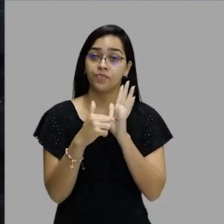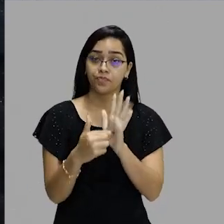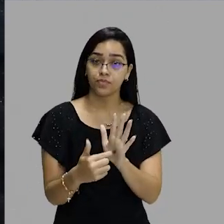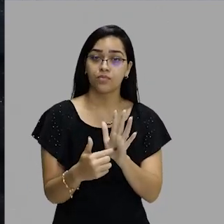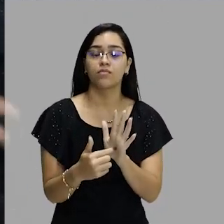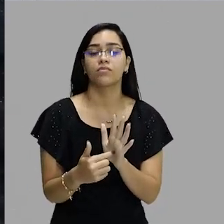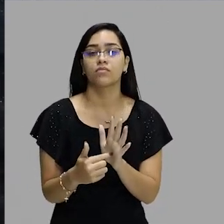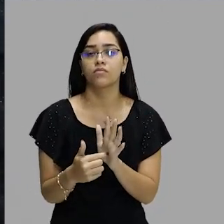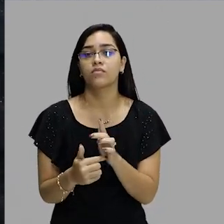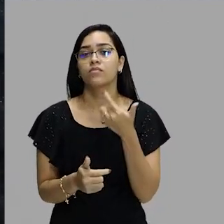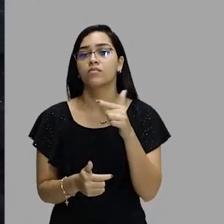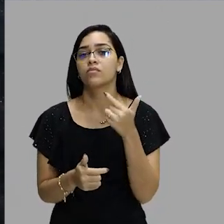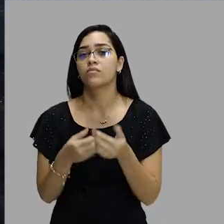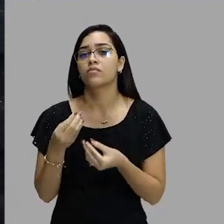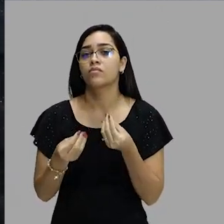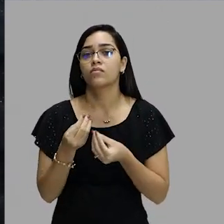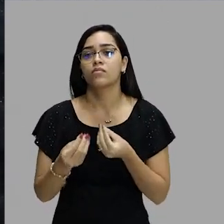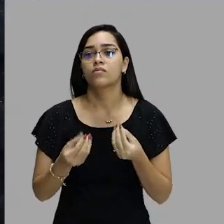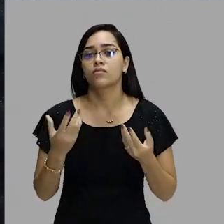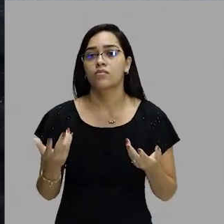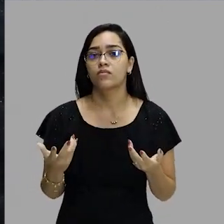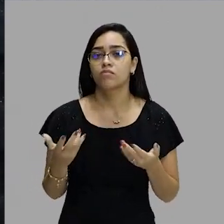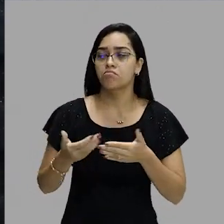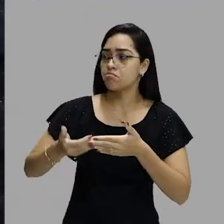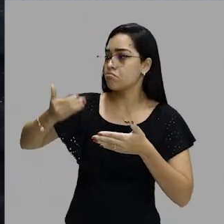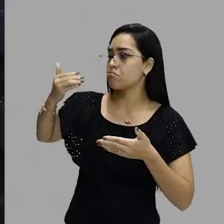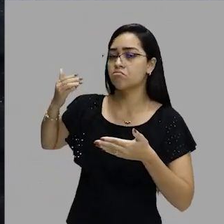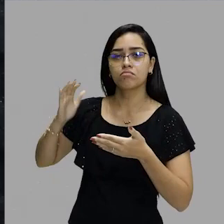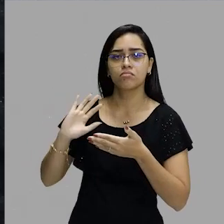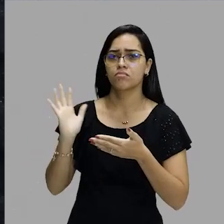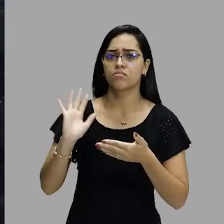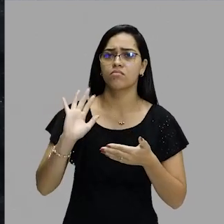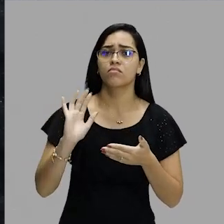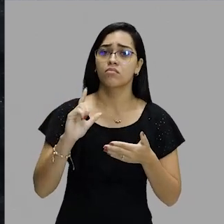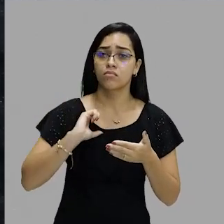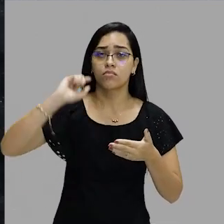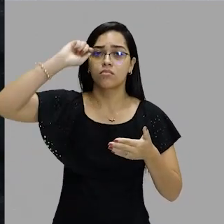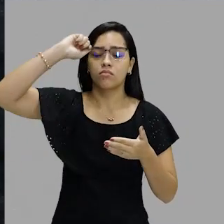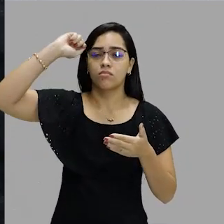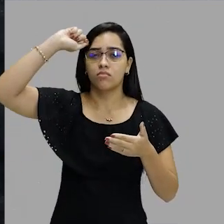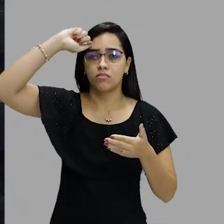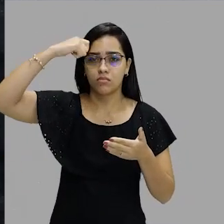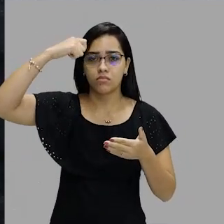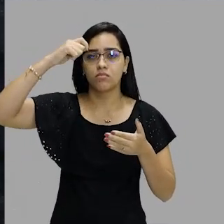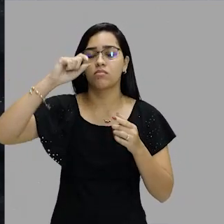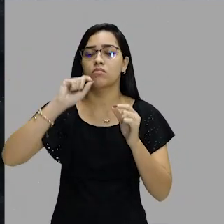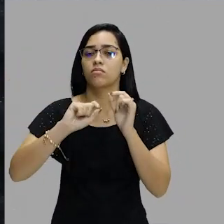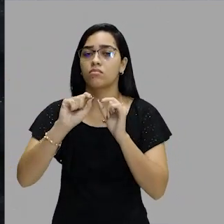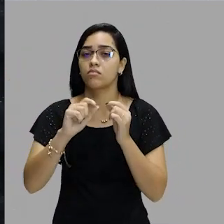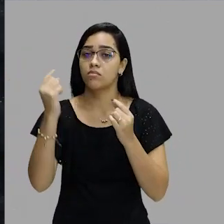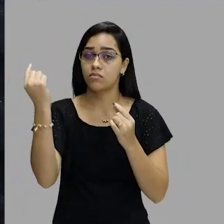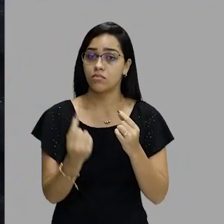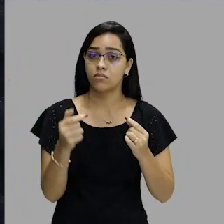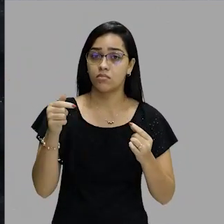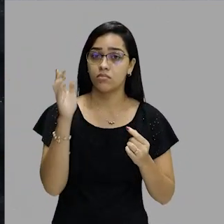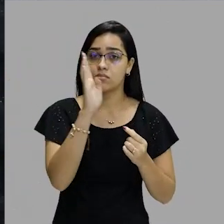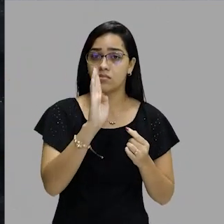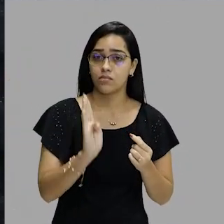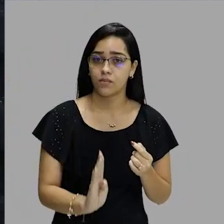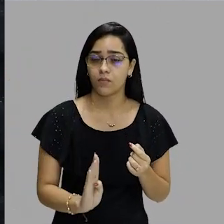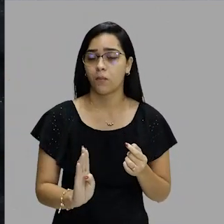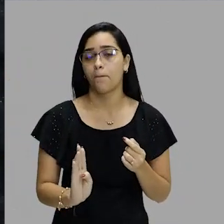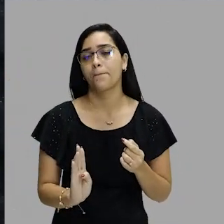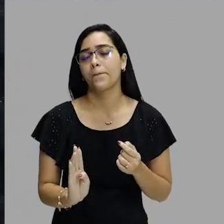evidência, não ficaram para trás, apesar do negro vir para o Brasil,